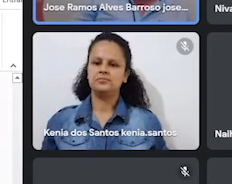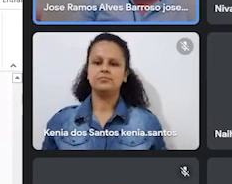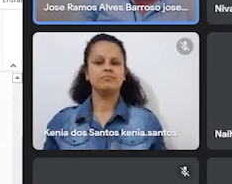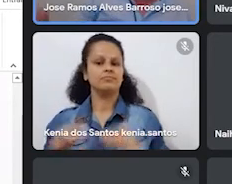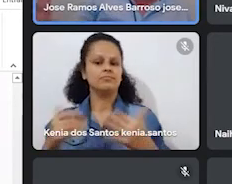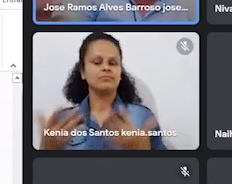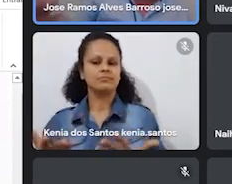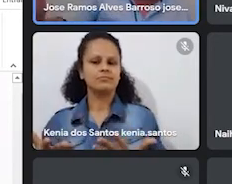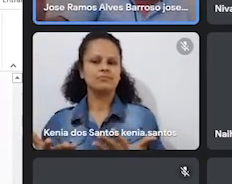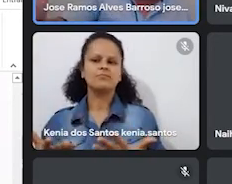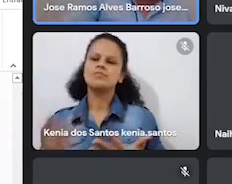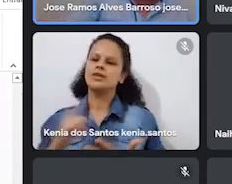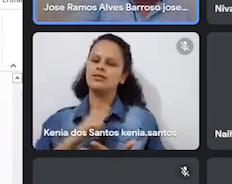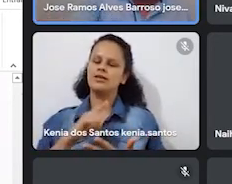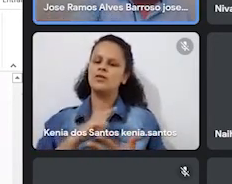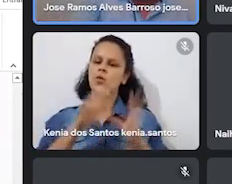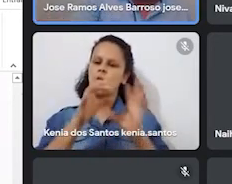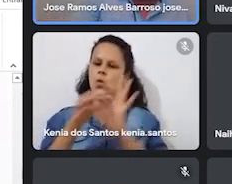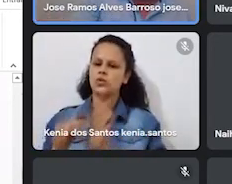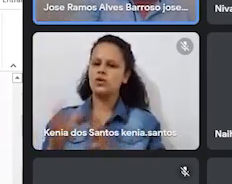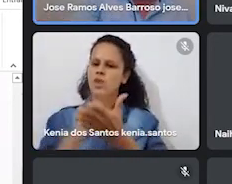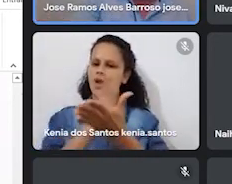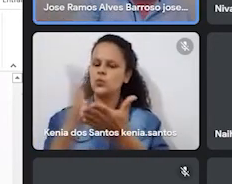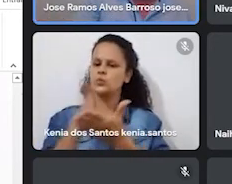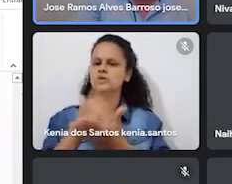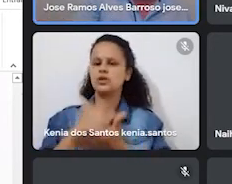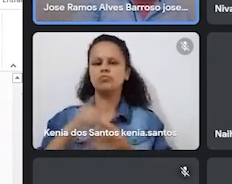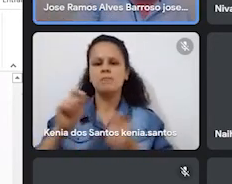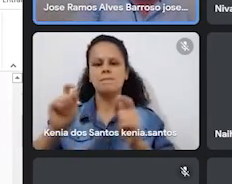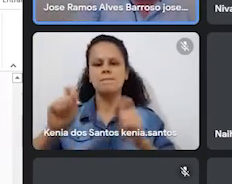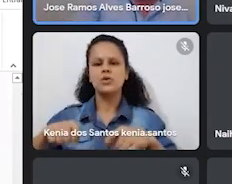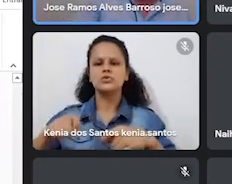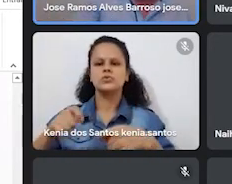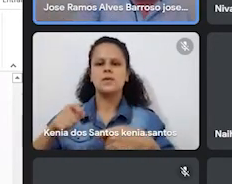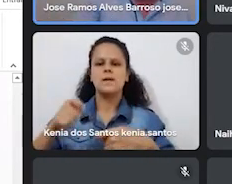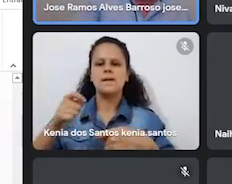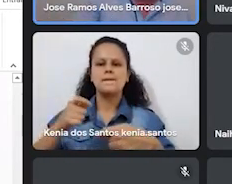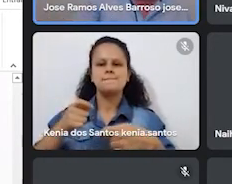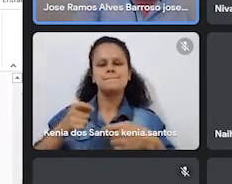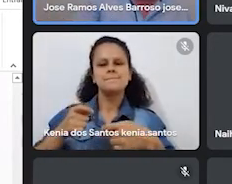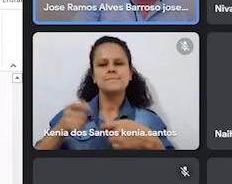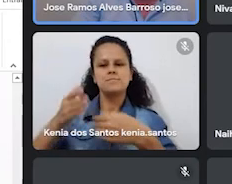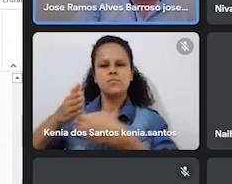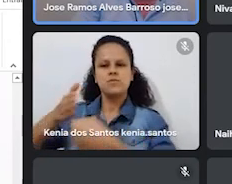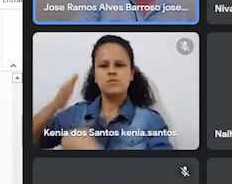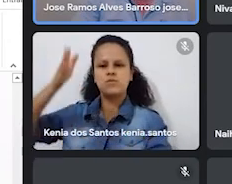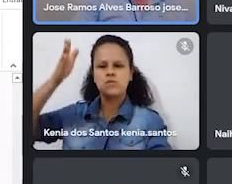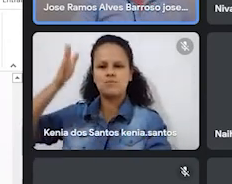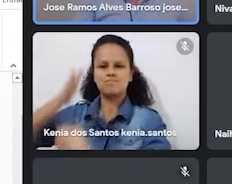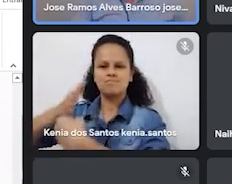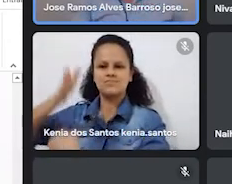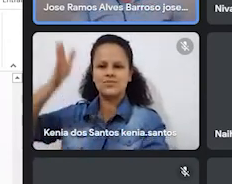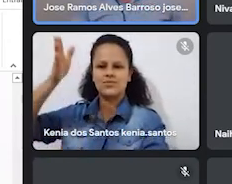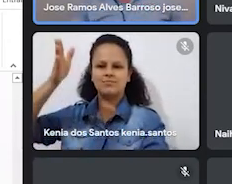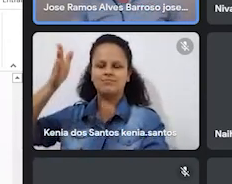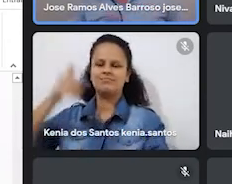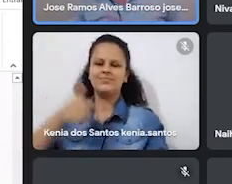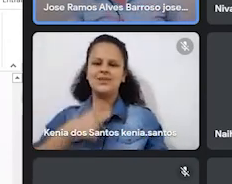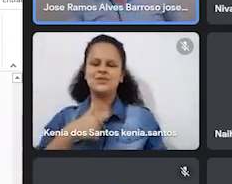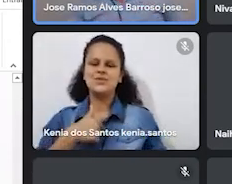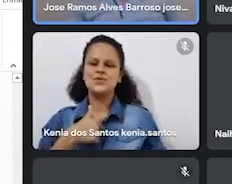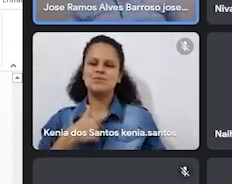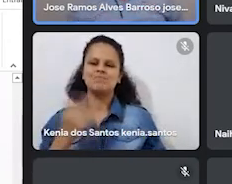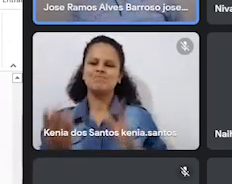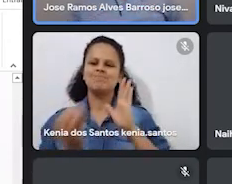Então, em algumas situações, eu posso colocar uma barreira. Vamos ver se eu coloquei alguma. Ah, coloquei não. Achei que eu